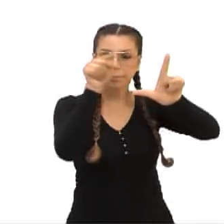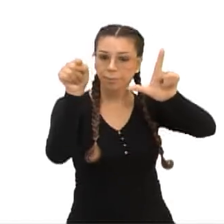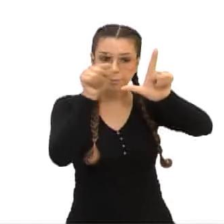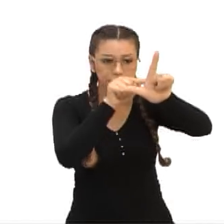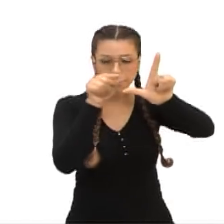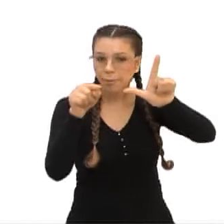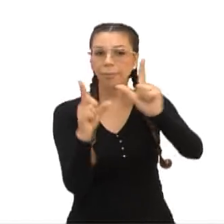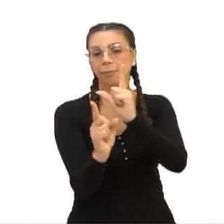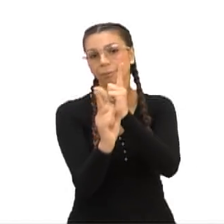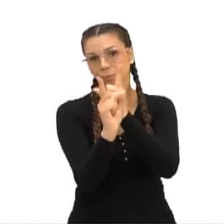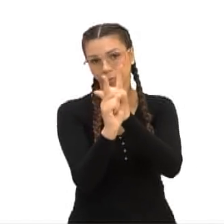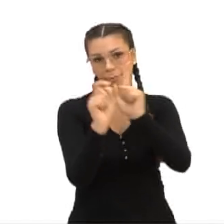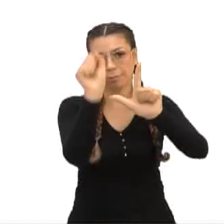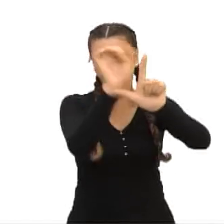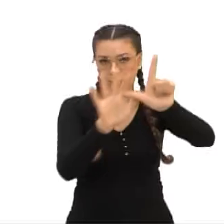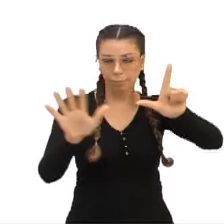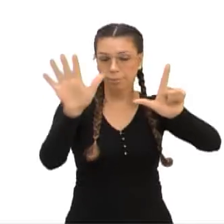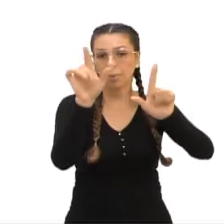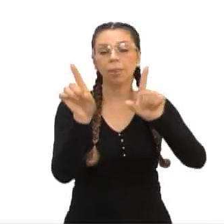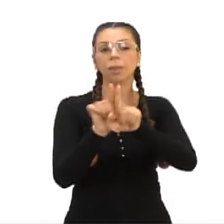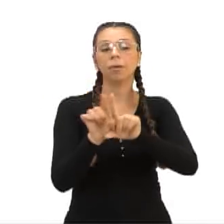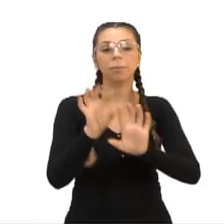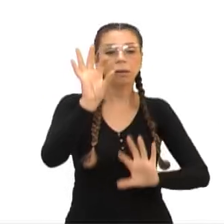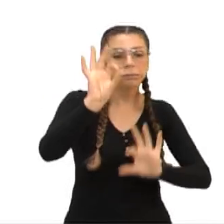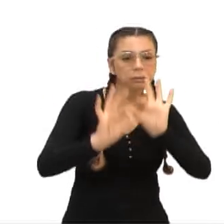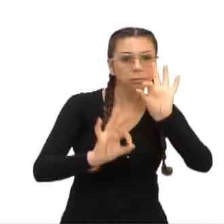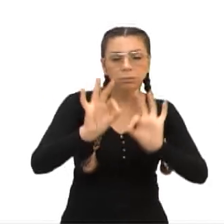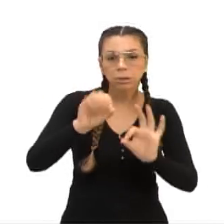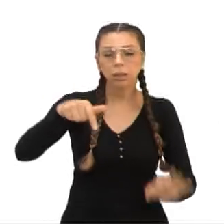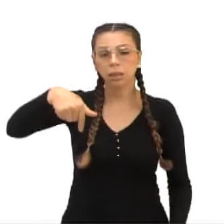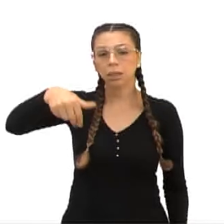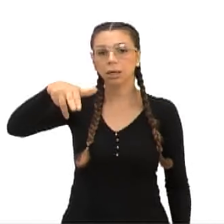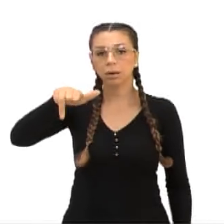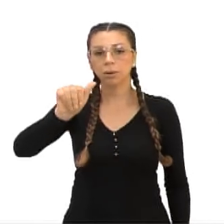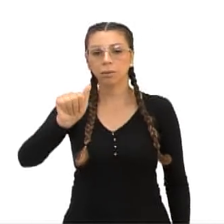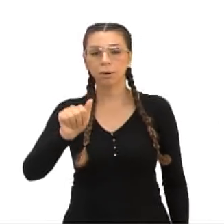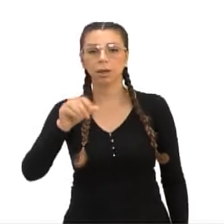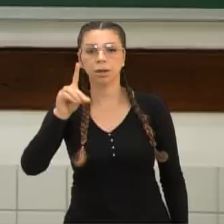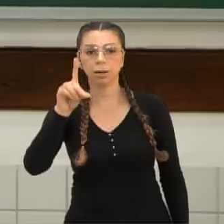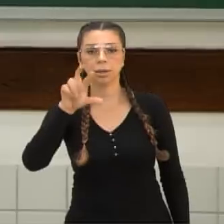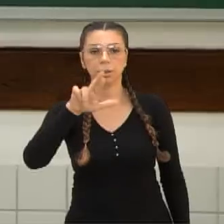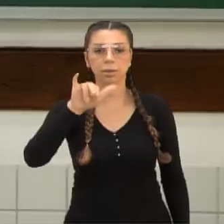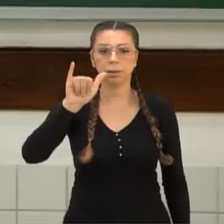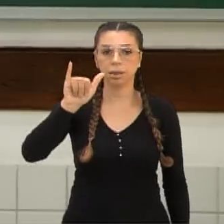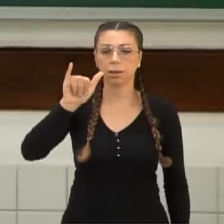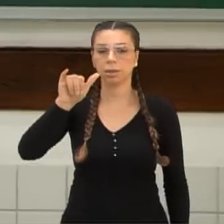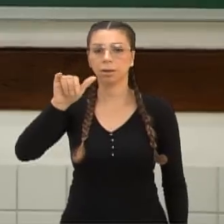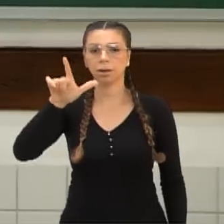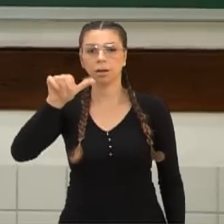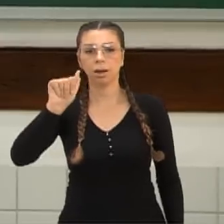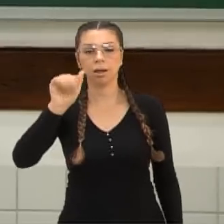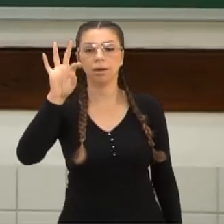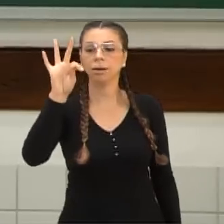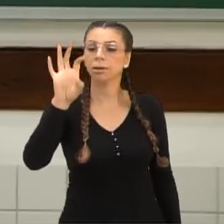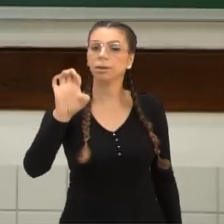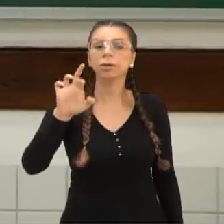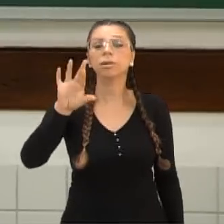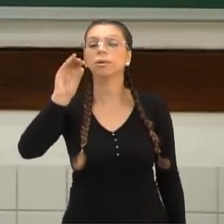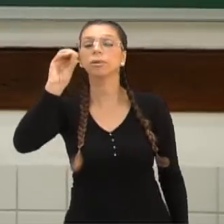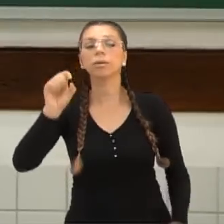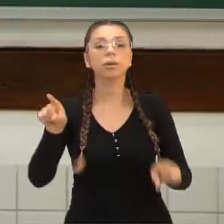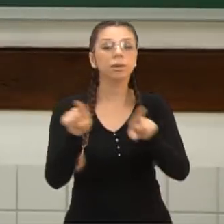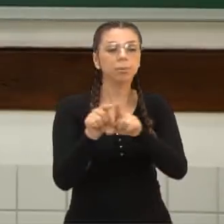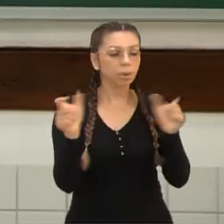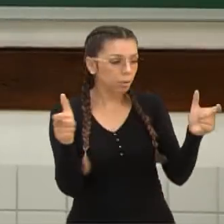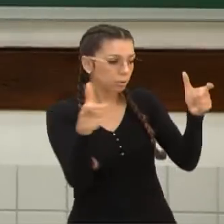no plano e construção de quadriláteros nesse plano. Além da construção dos quadriláteros, a gente ampliou